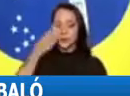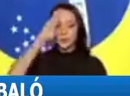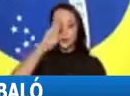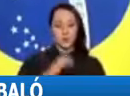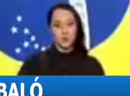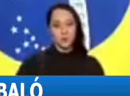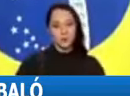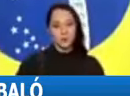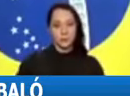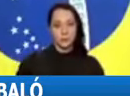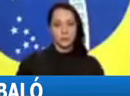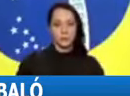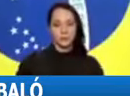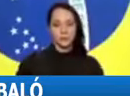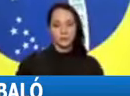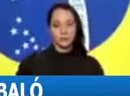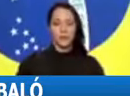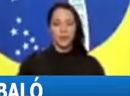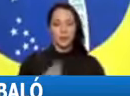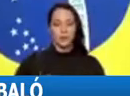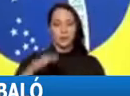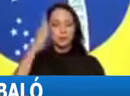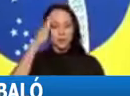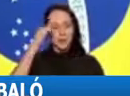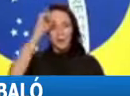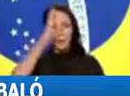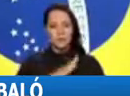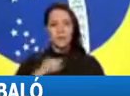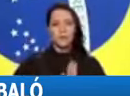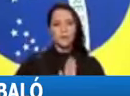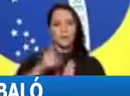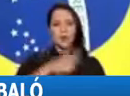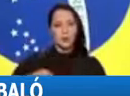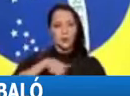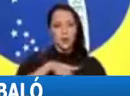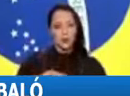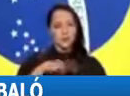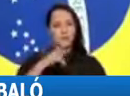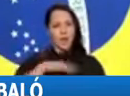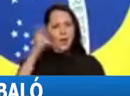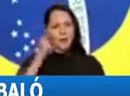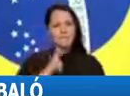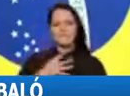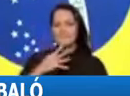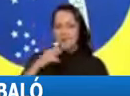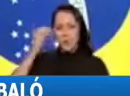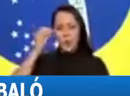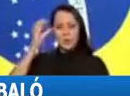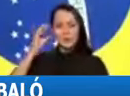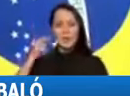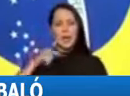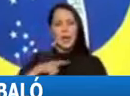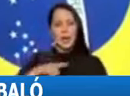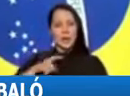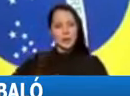é e como sabem que o Brasil foi um dos primeiros países a reconhecer a independência da guiné-bissau